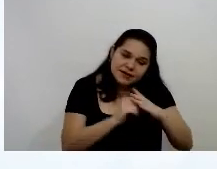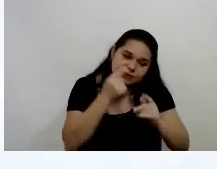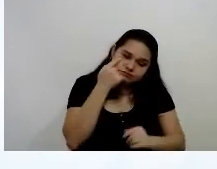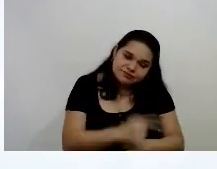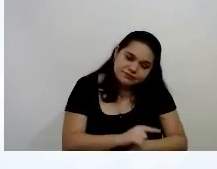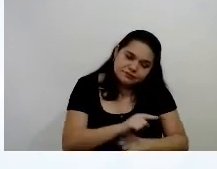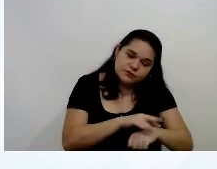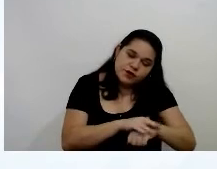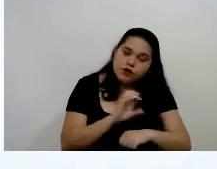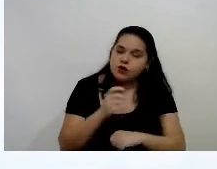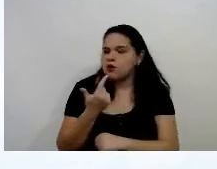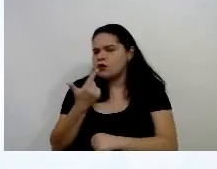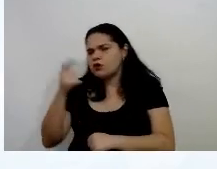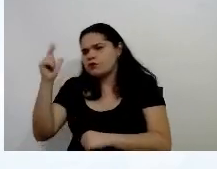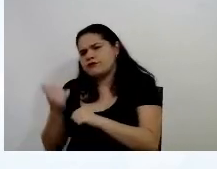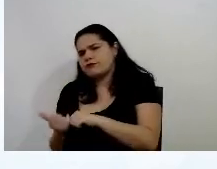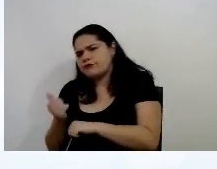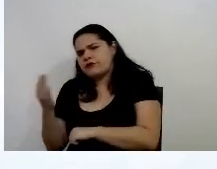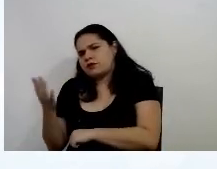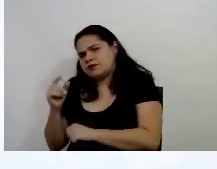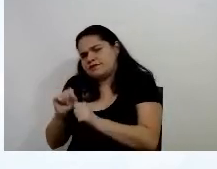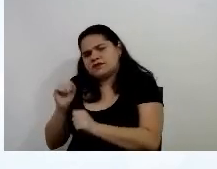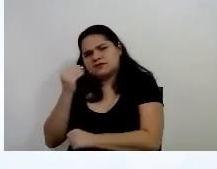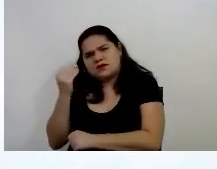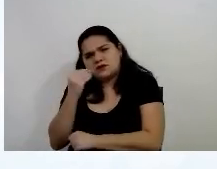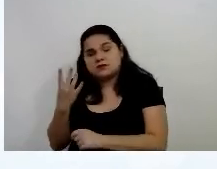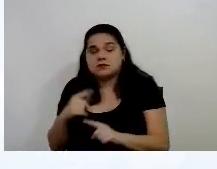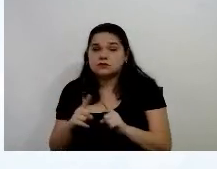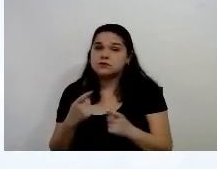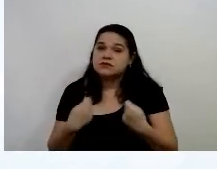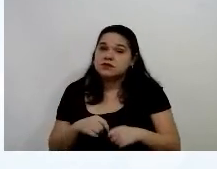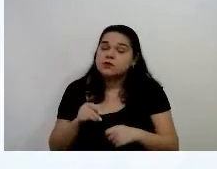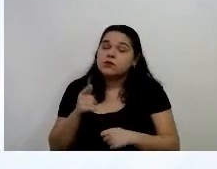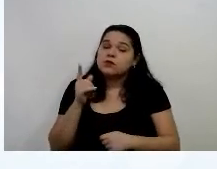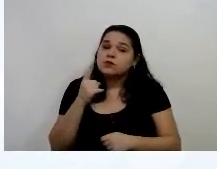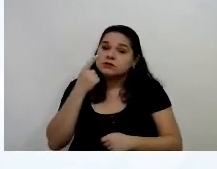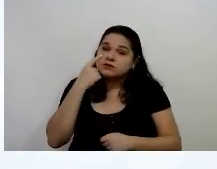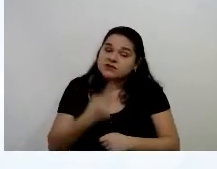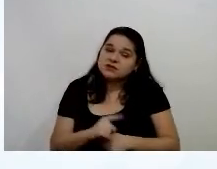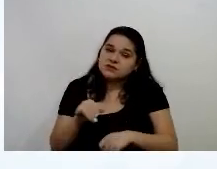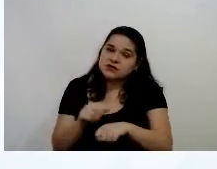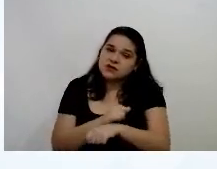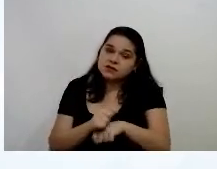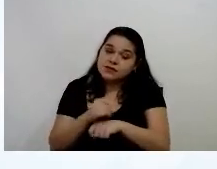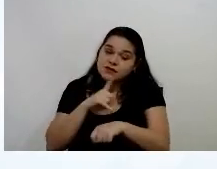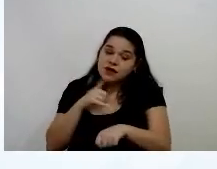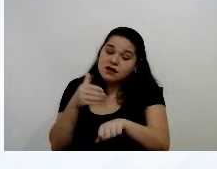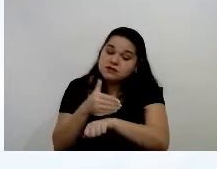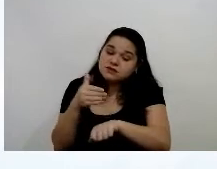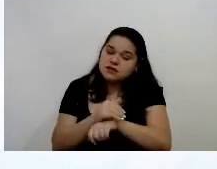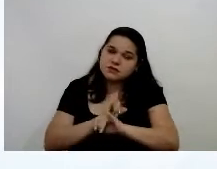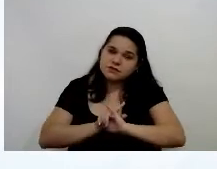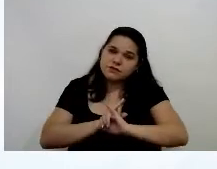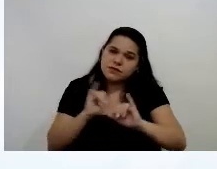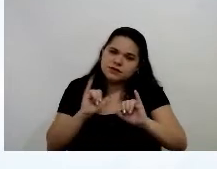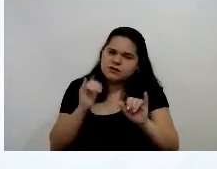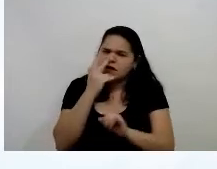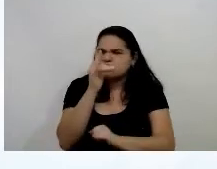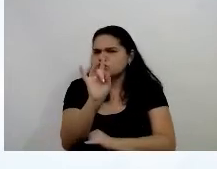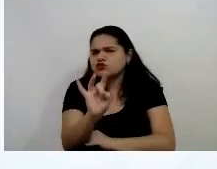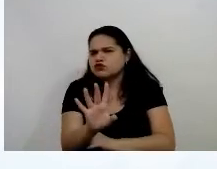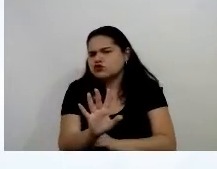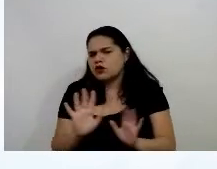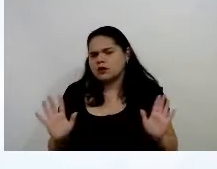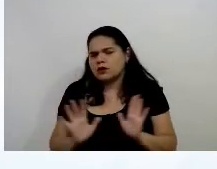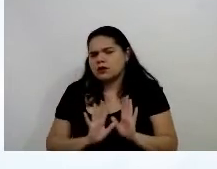por outros profissionais. Nós precisamos achar um mecanismo, né, para que possamos ter esse acesso. Eu acho que era isso, Sérgio e